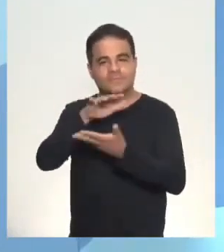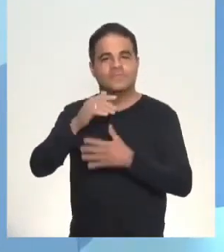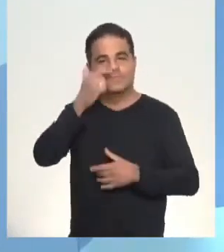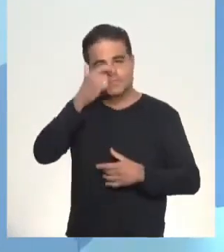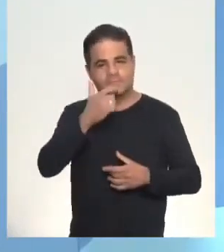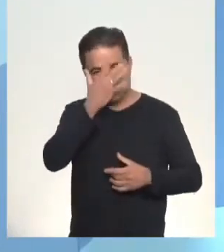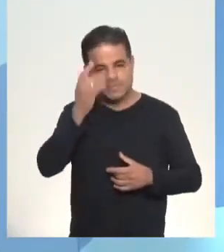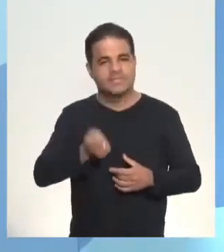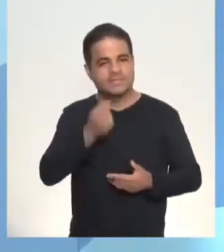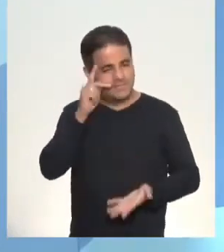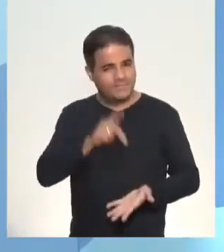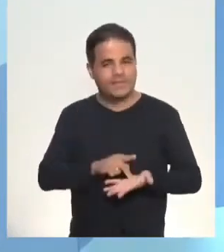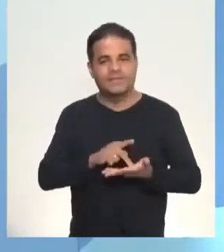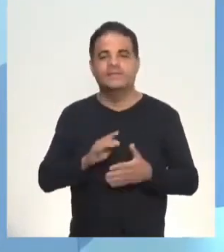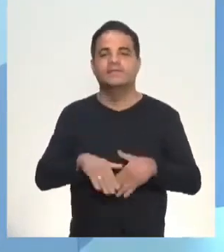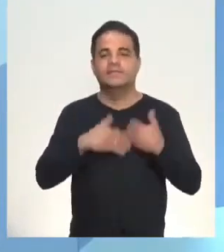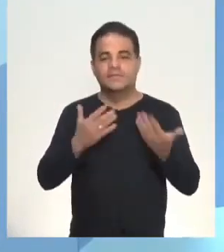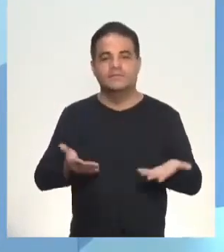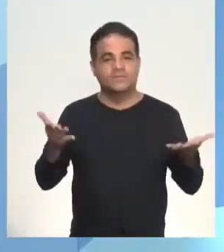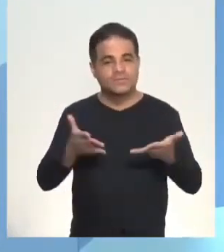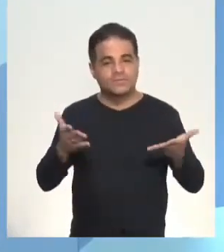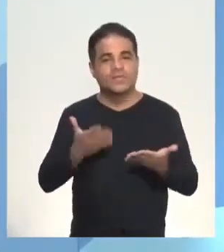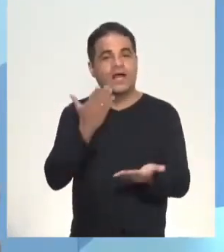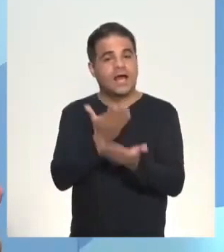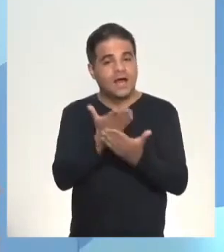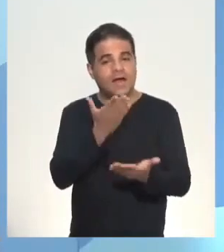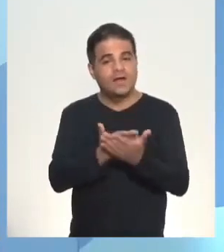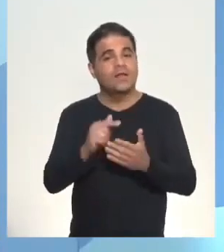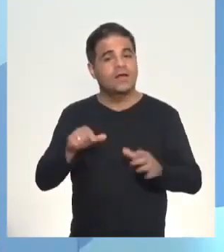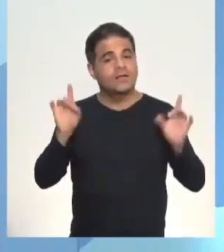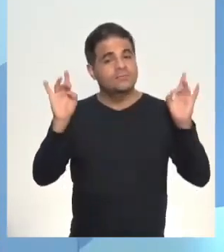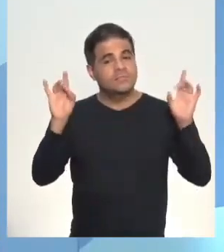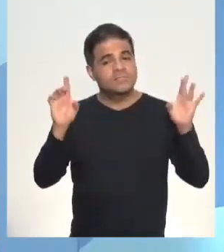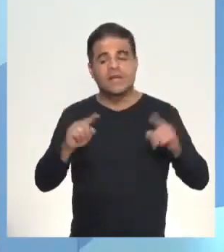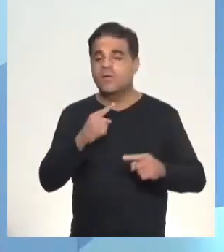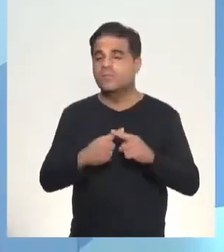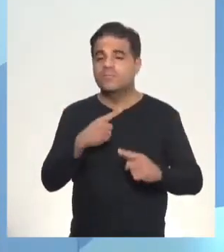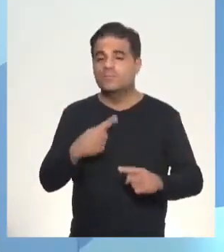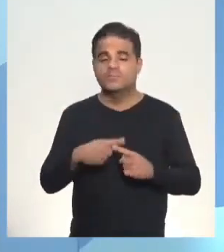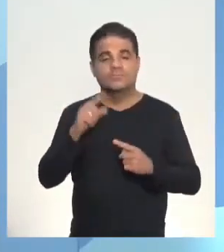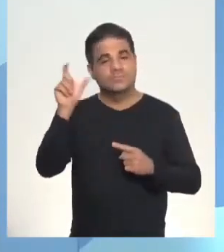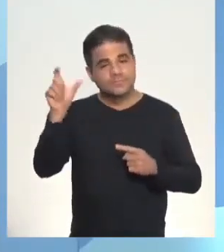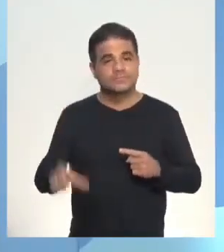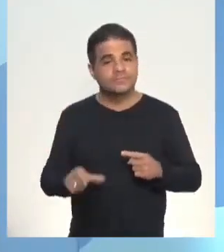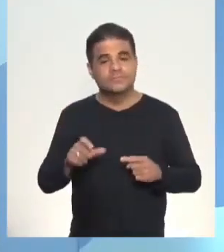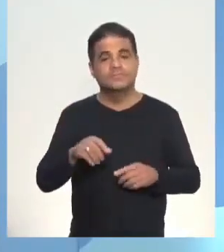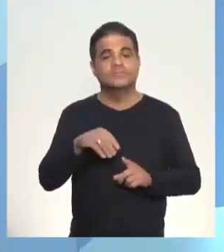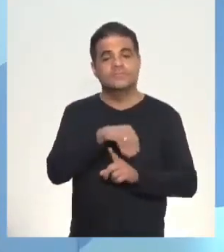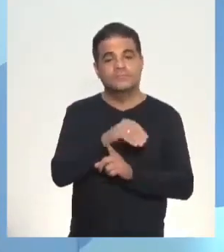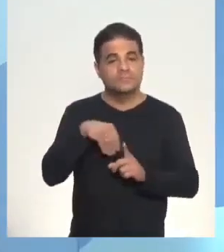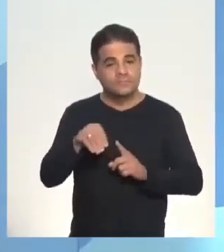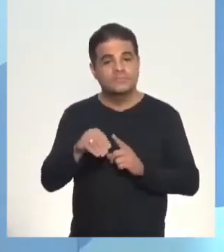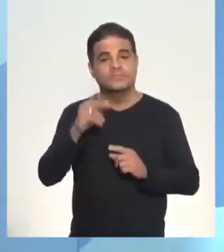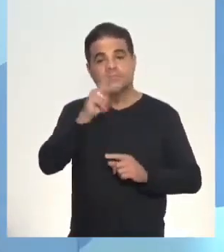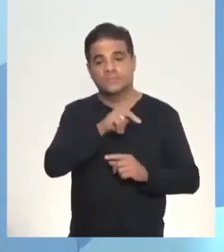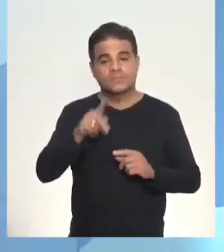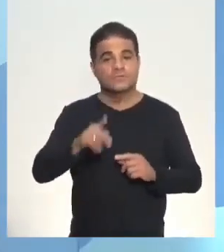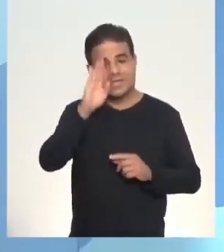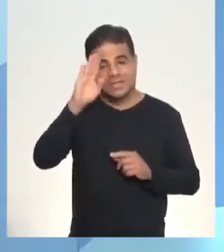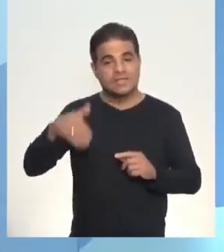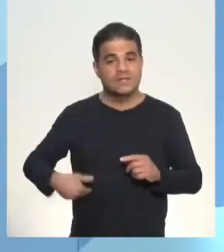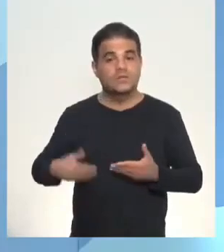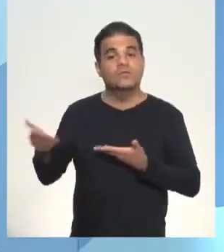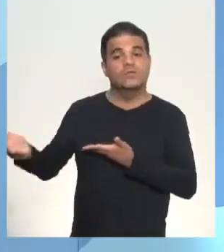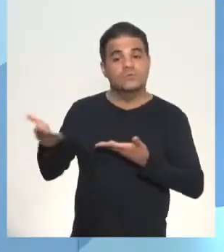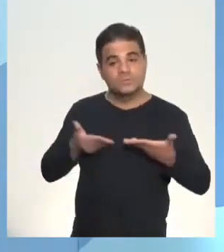estranho assim, mas é verdade. E hoje a aula ela é especial, porque além de ser ministrada pela professora Tayana, trouxemos um